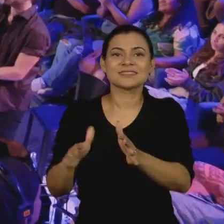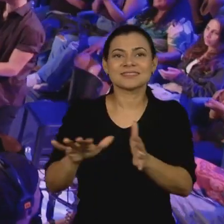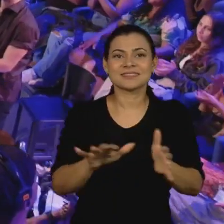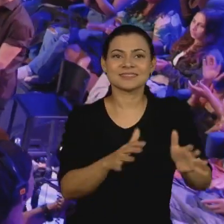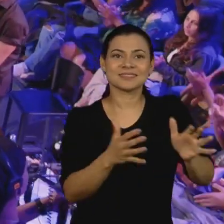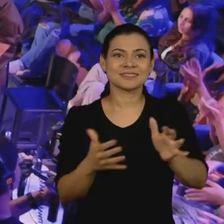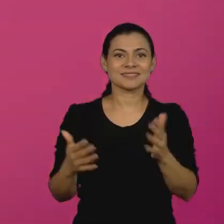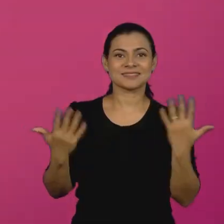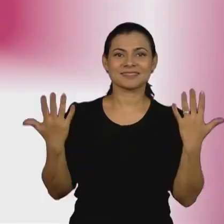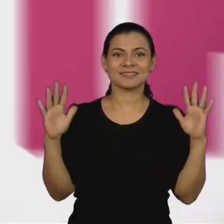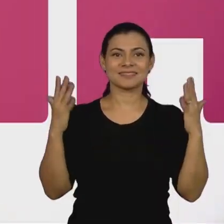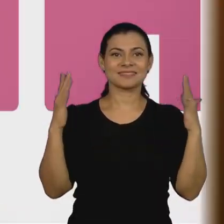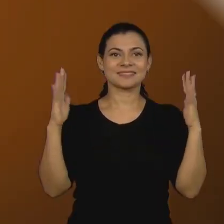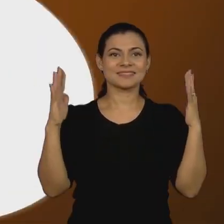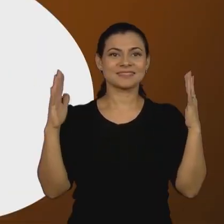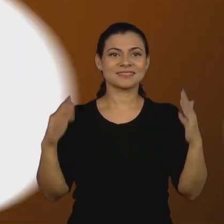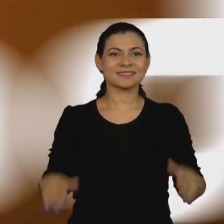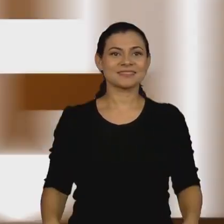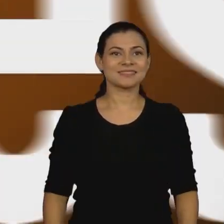mole.